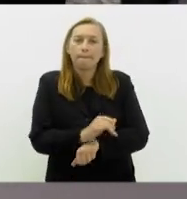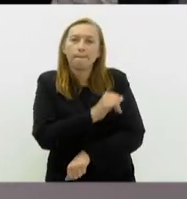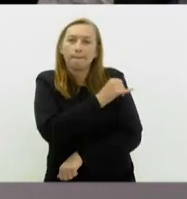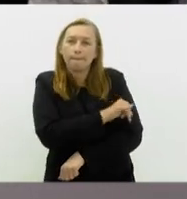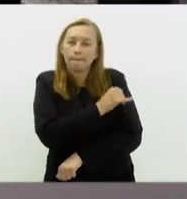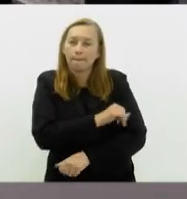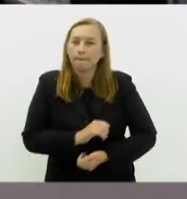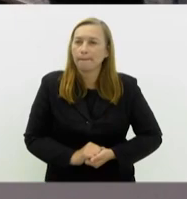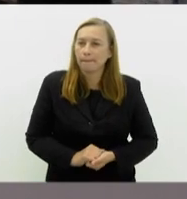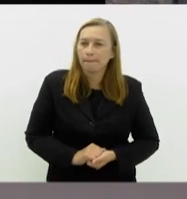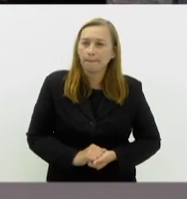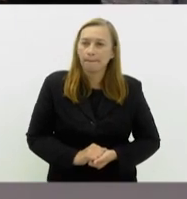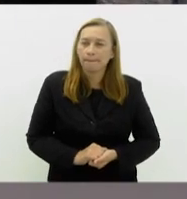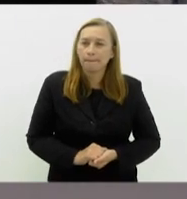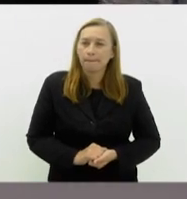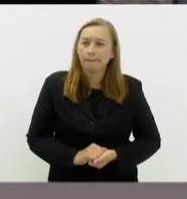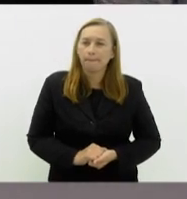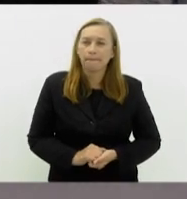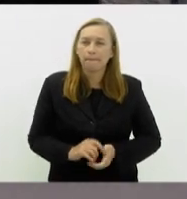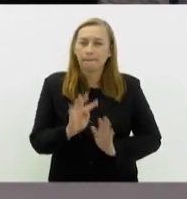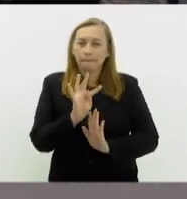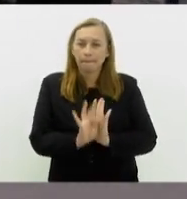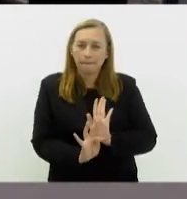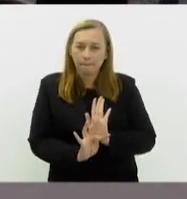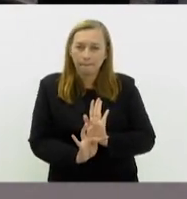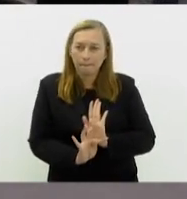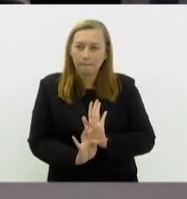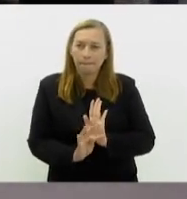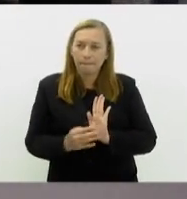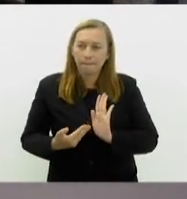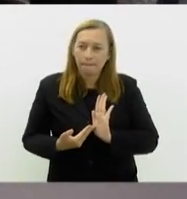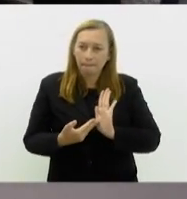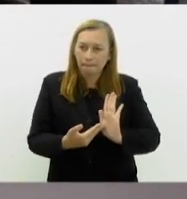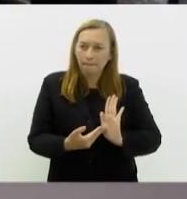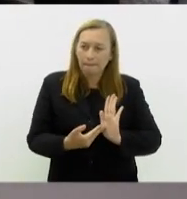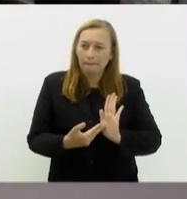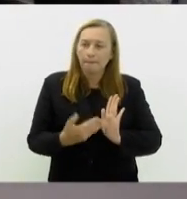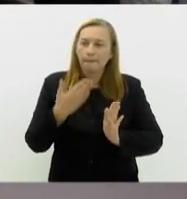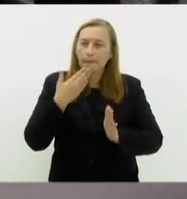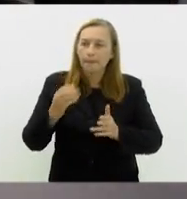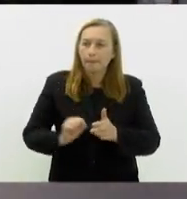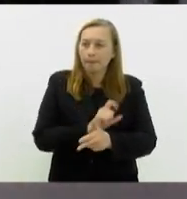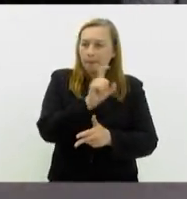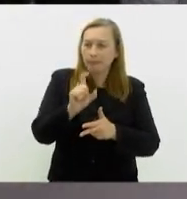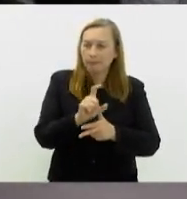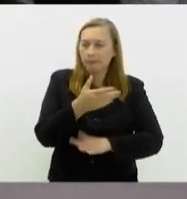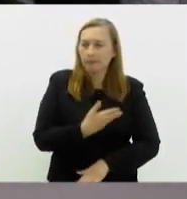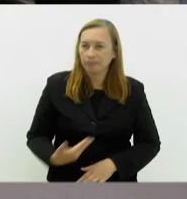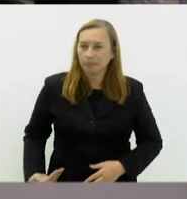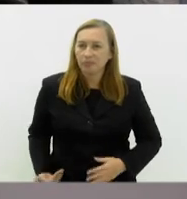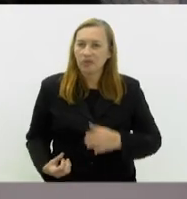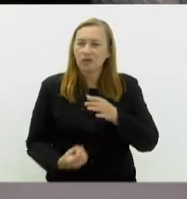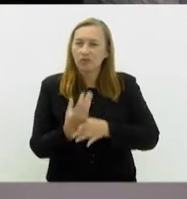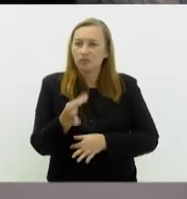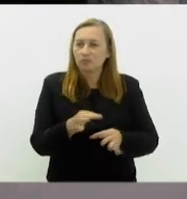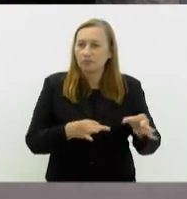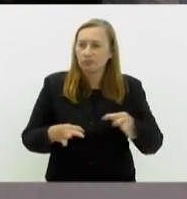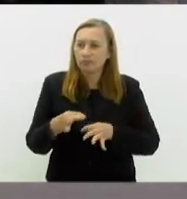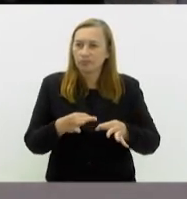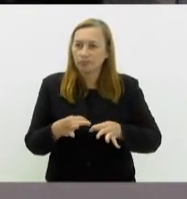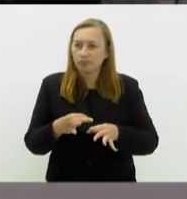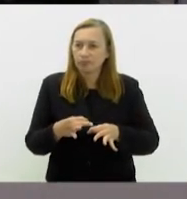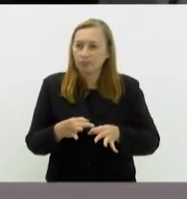Janeiro com o seguinte texto recomendar O Poder Executivo que crie um programa destinado a